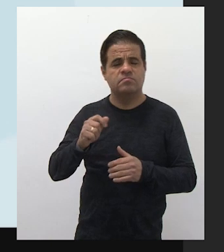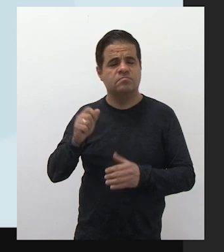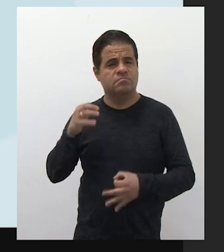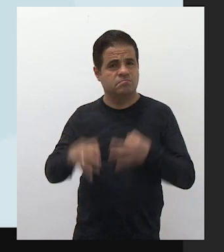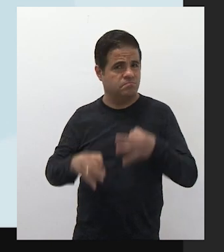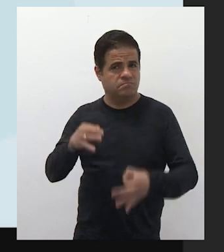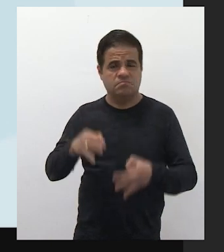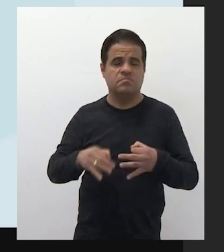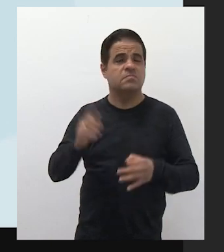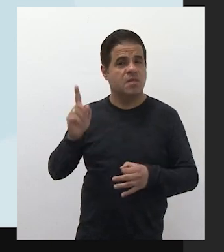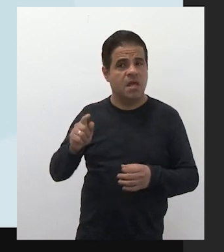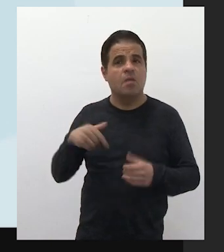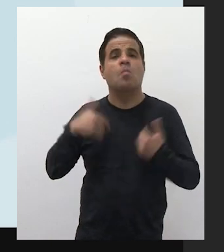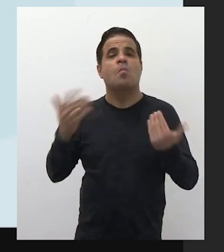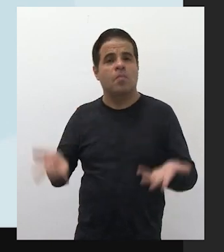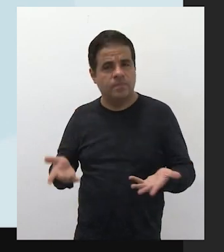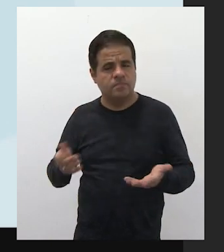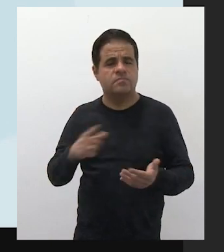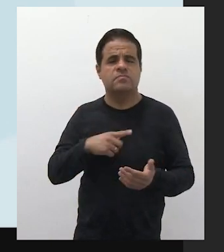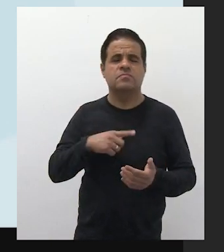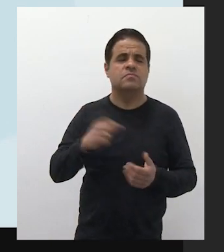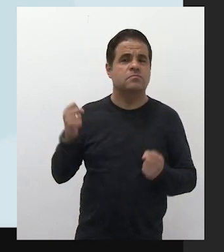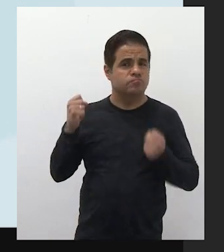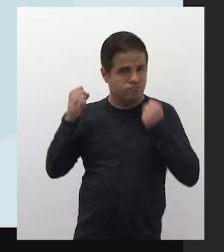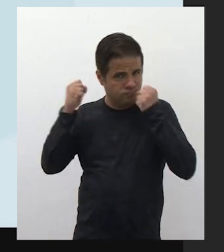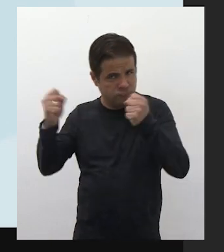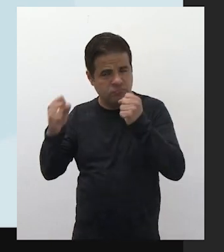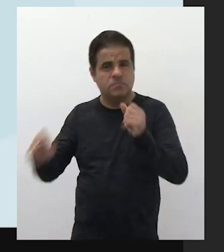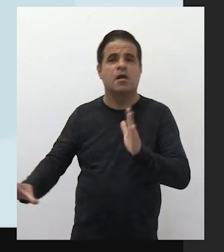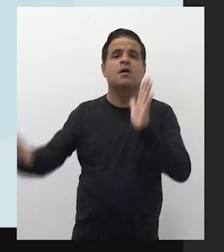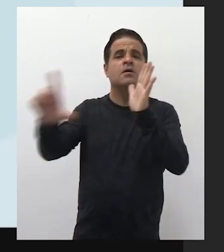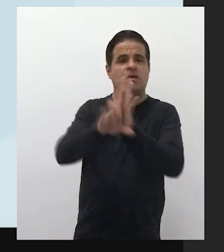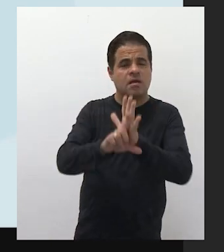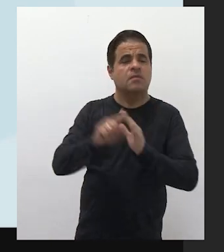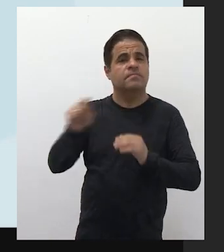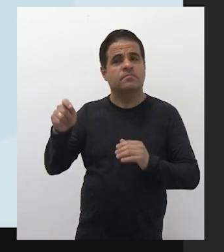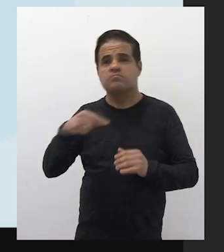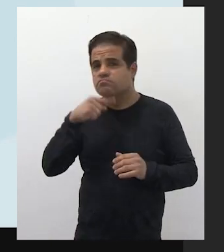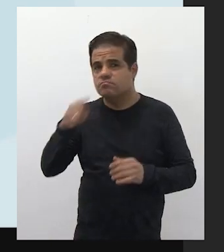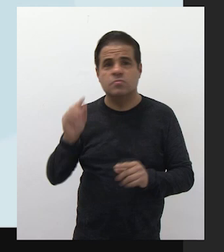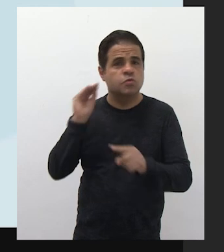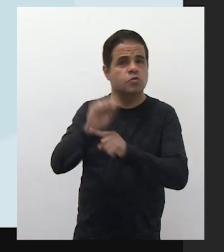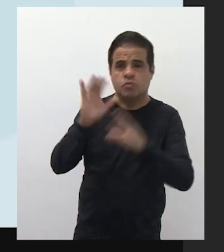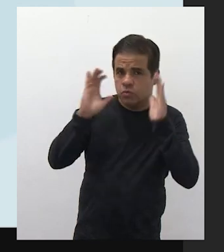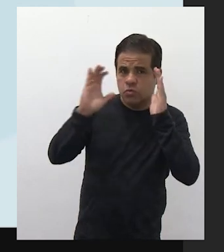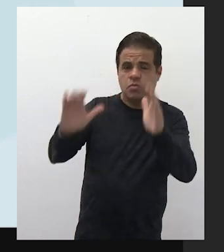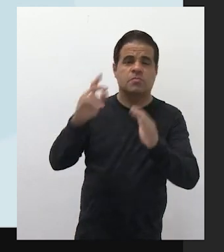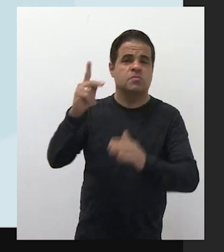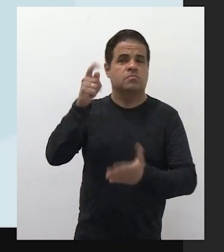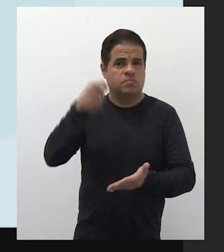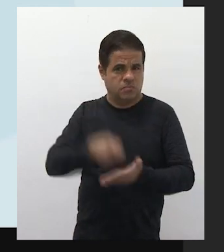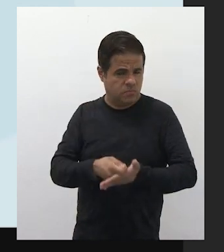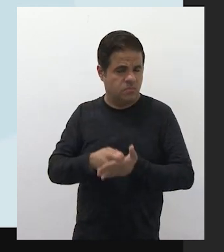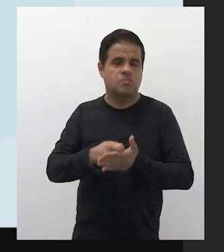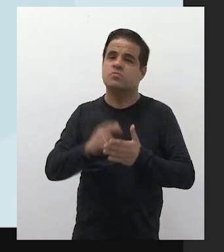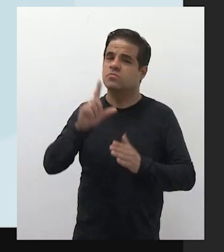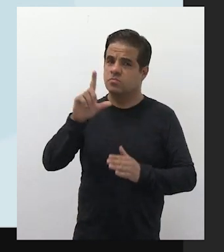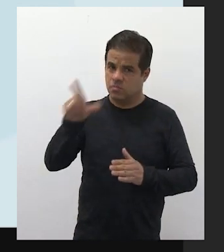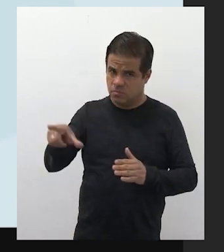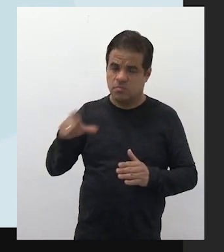injunção, que é para quando o poder legislativo não cumpre o seu dever fundamental